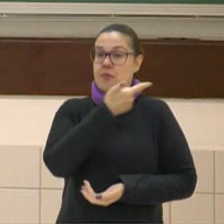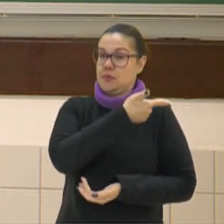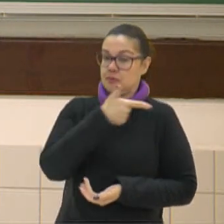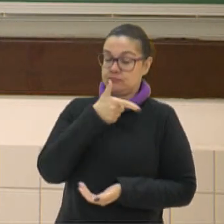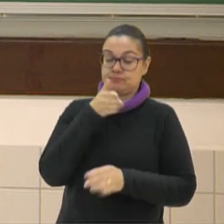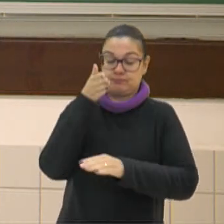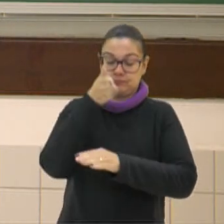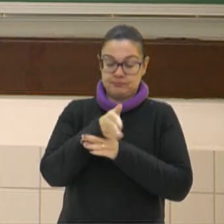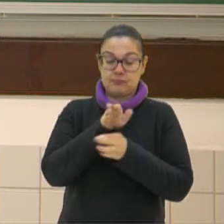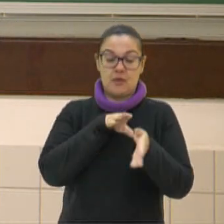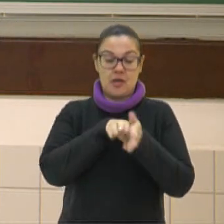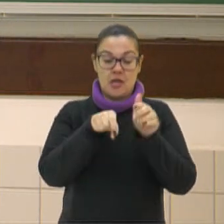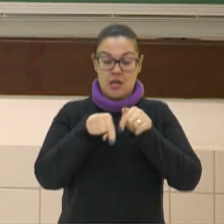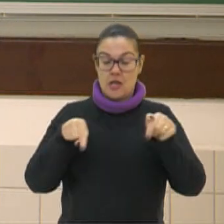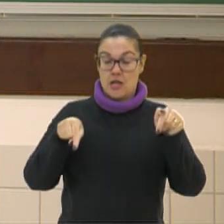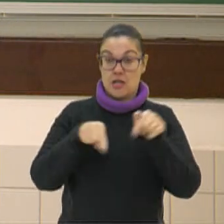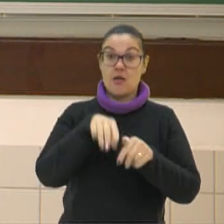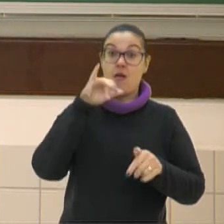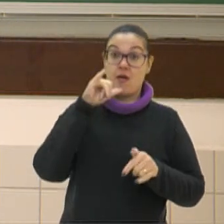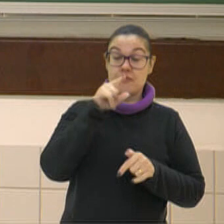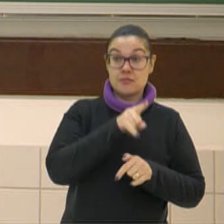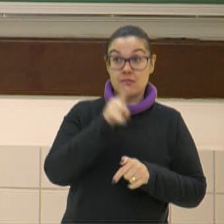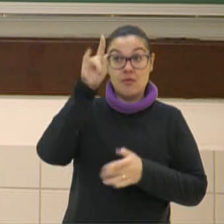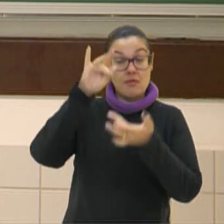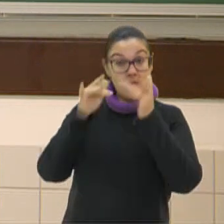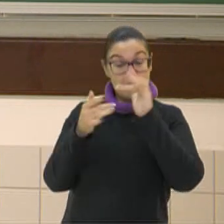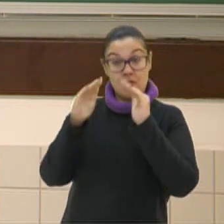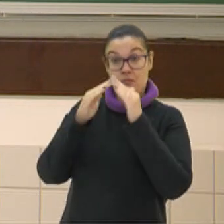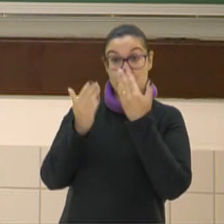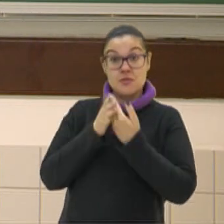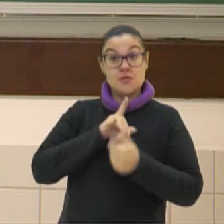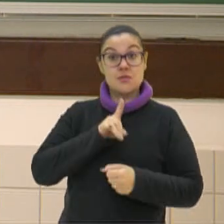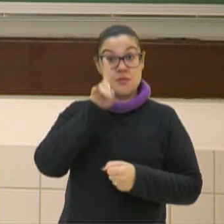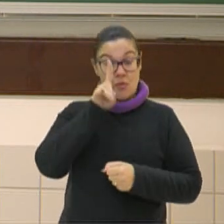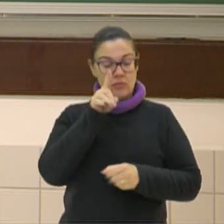Classroom, avisa ele que ele tem que entrar em contato com a escola